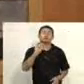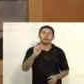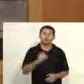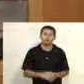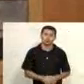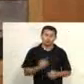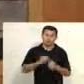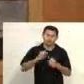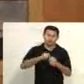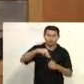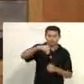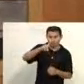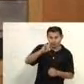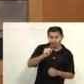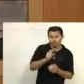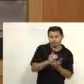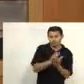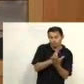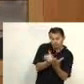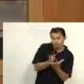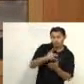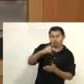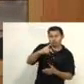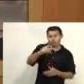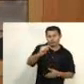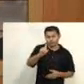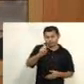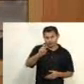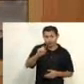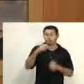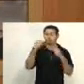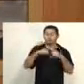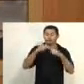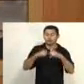fazer média de desvio padrão, pessoal, eu preciso justamente